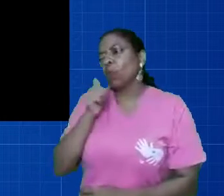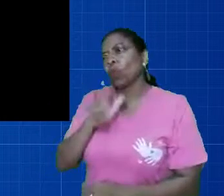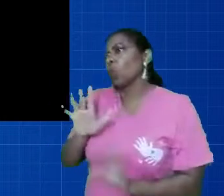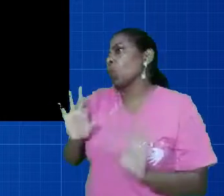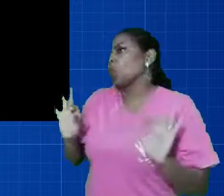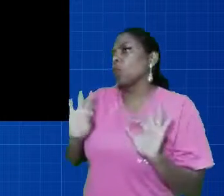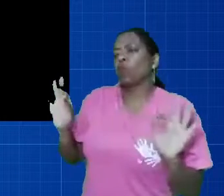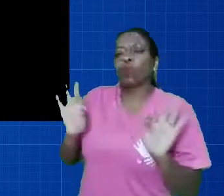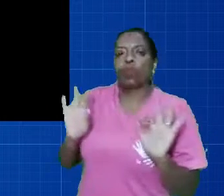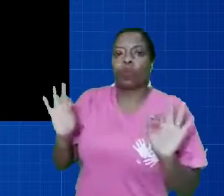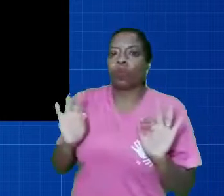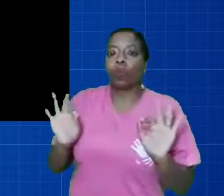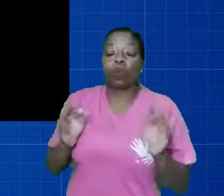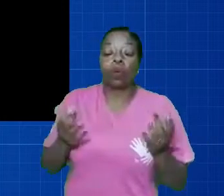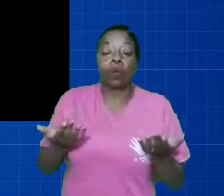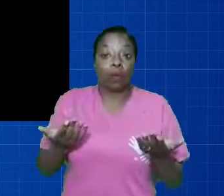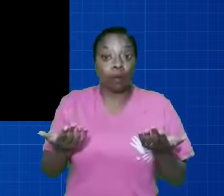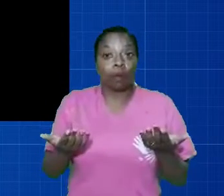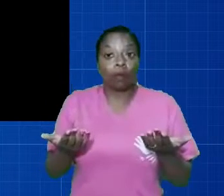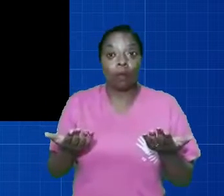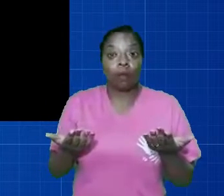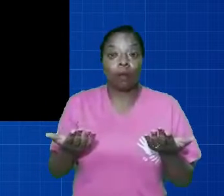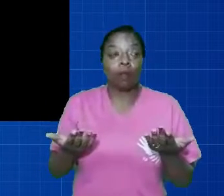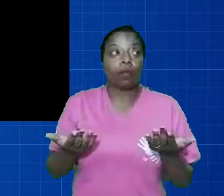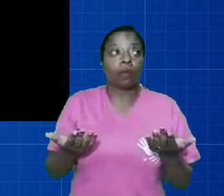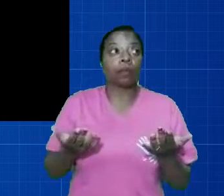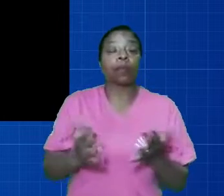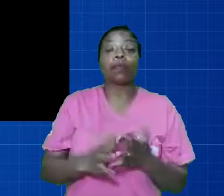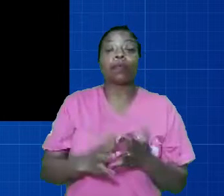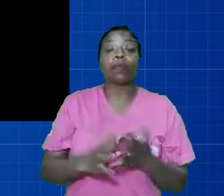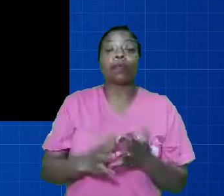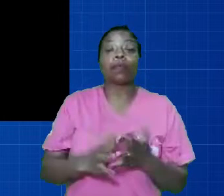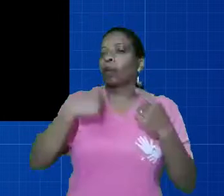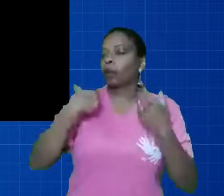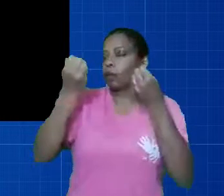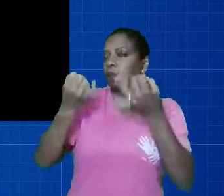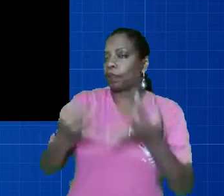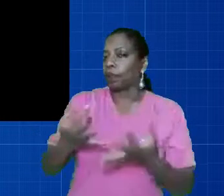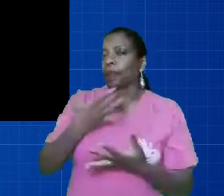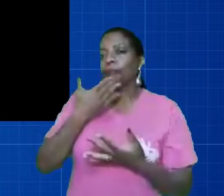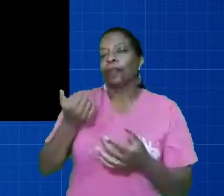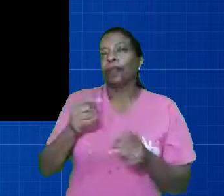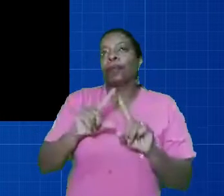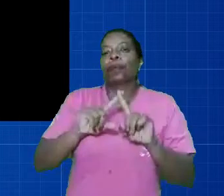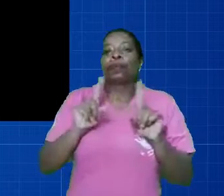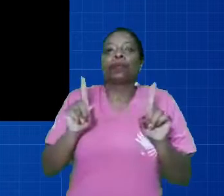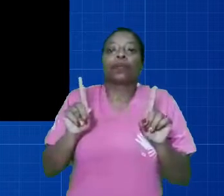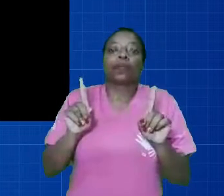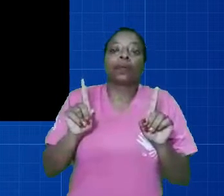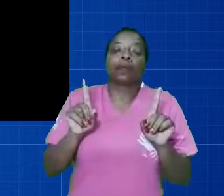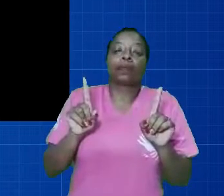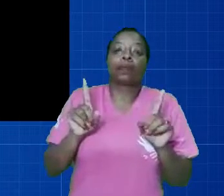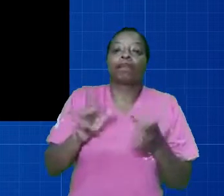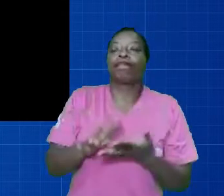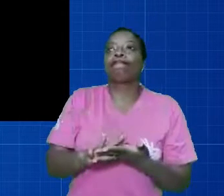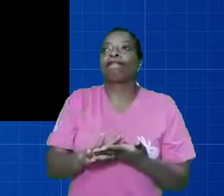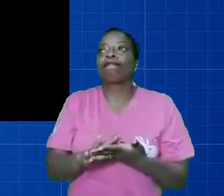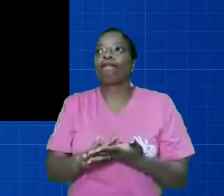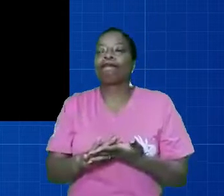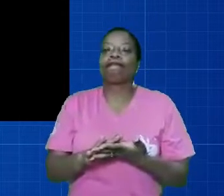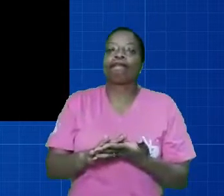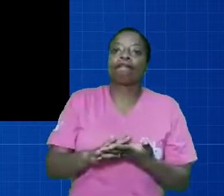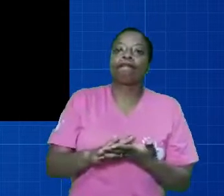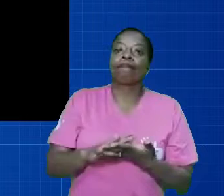Eu não consigo. Então, eu vou falar um pouquinho mais para frente sobre isso, mas refletindo sobre essa questão ali,